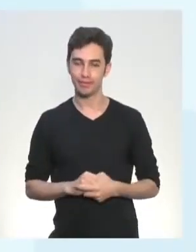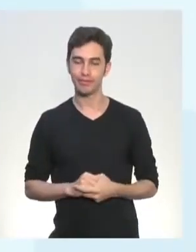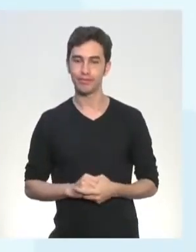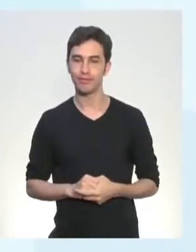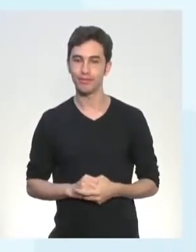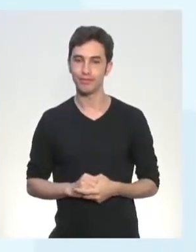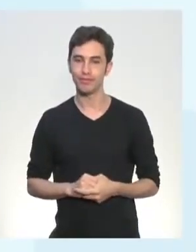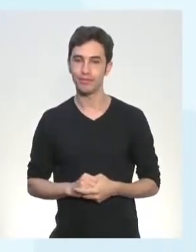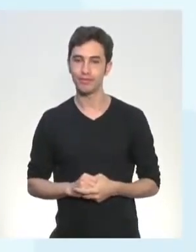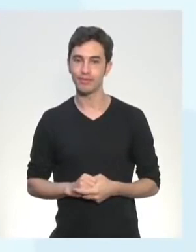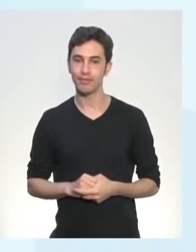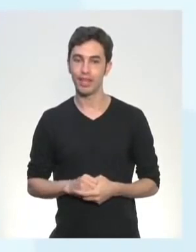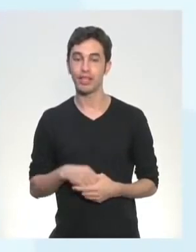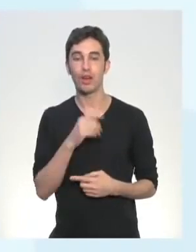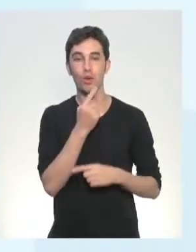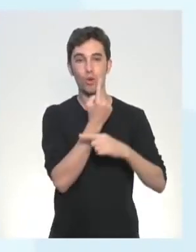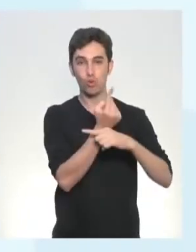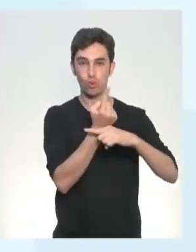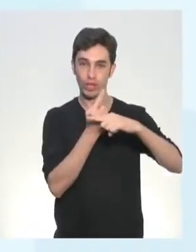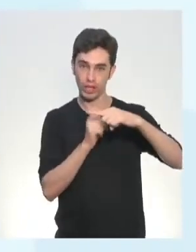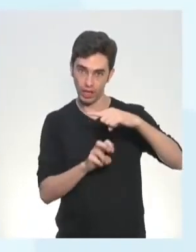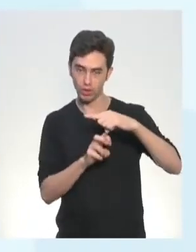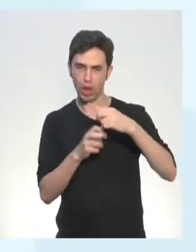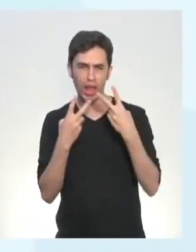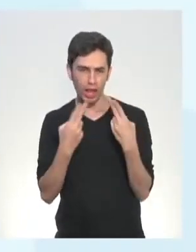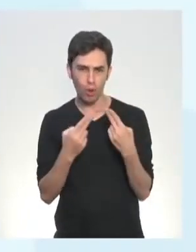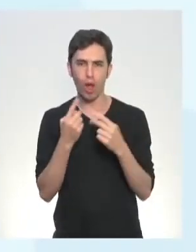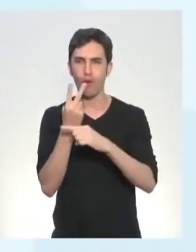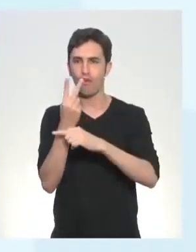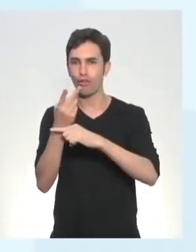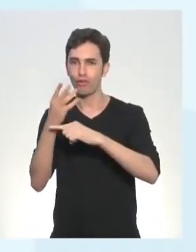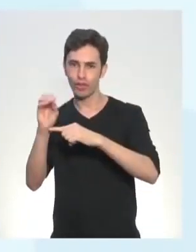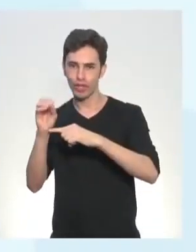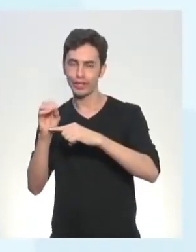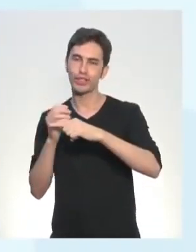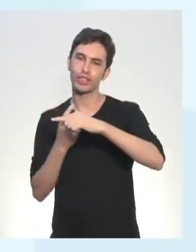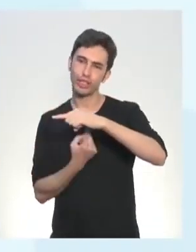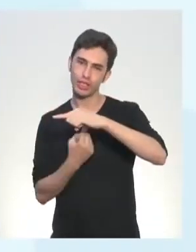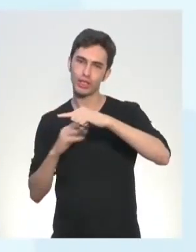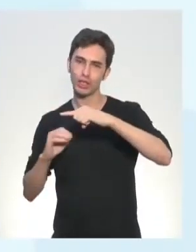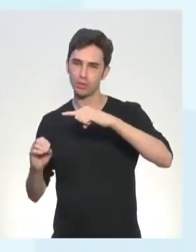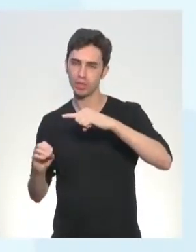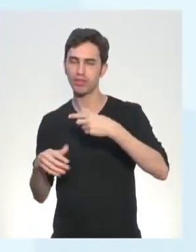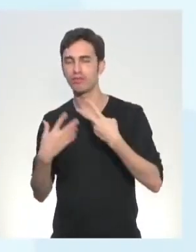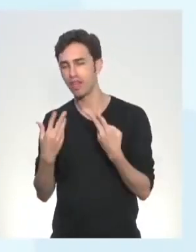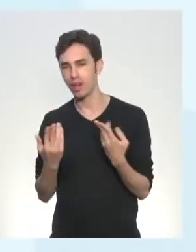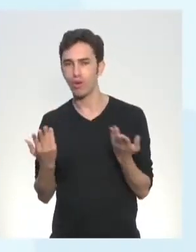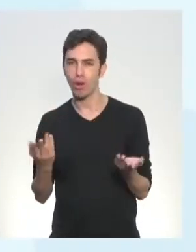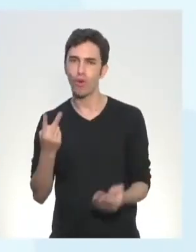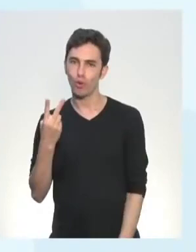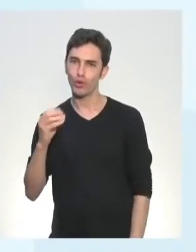a fração 1/5 é a mesma coisa que a fração 20 sobre 100, que nada mais é que o nosso